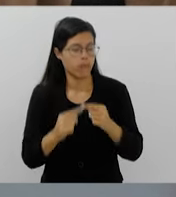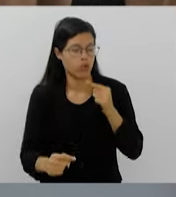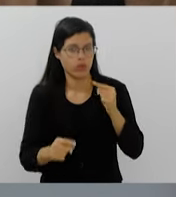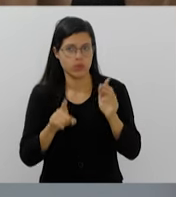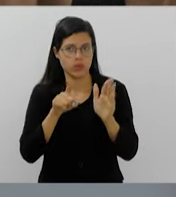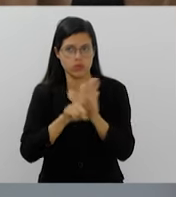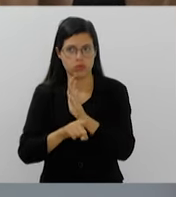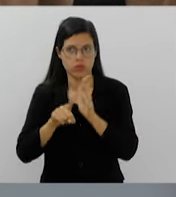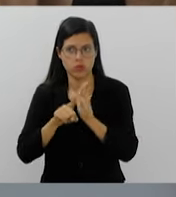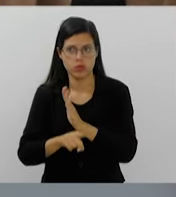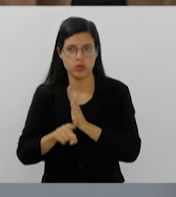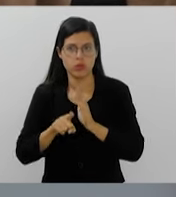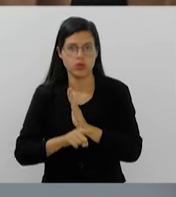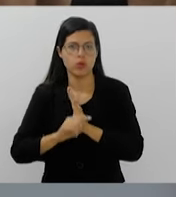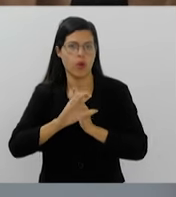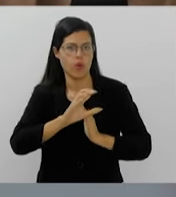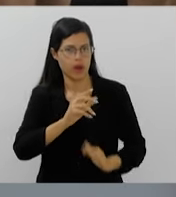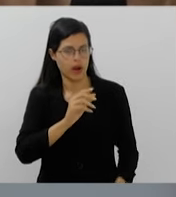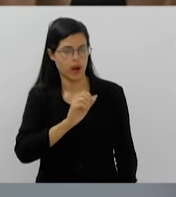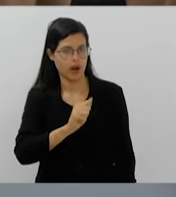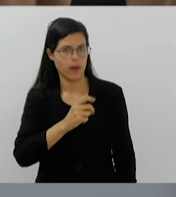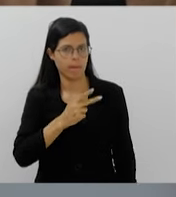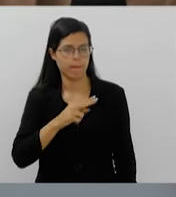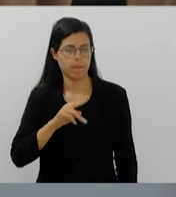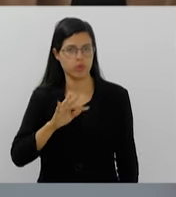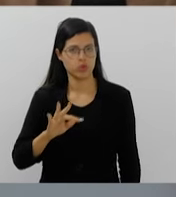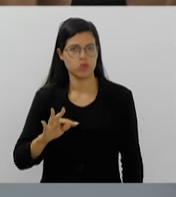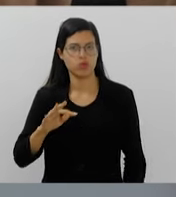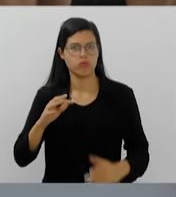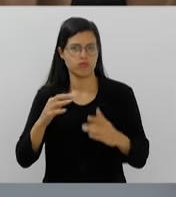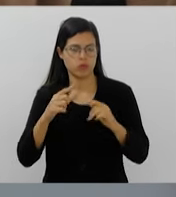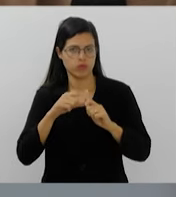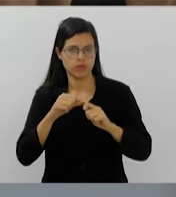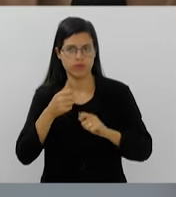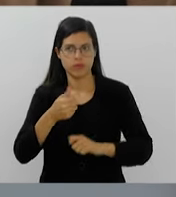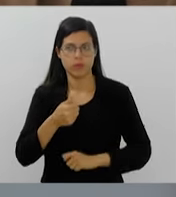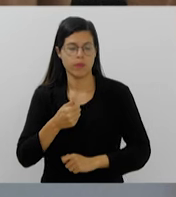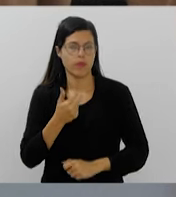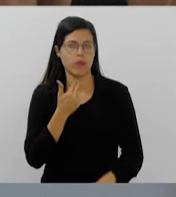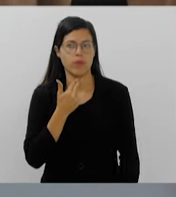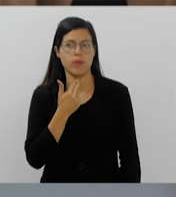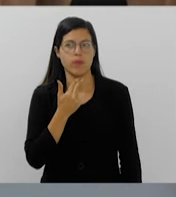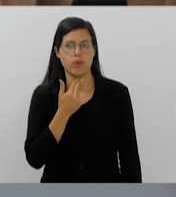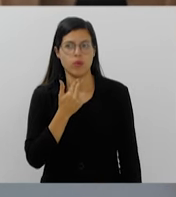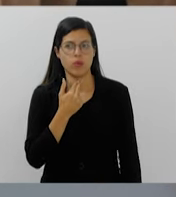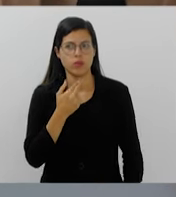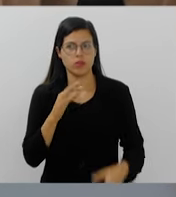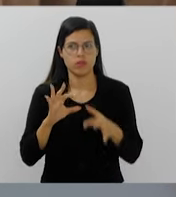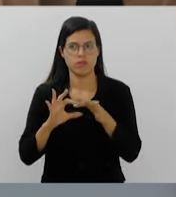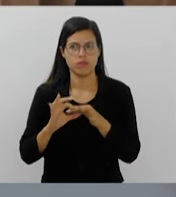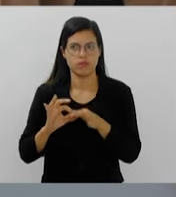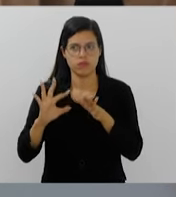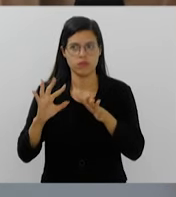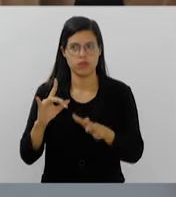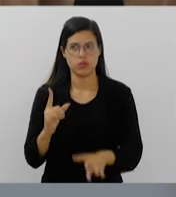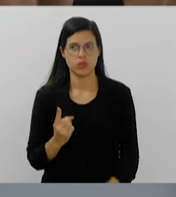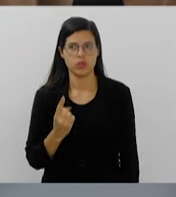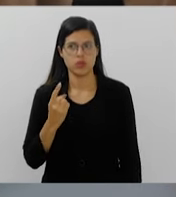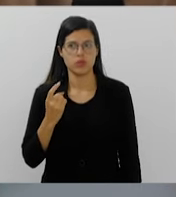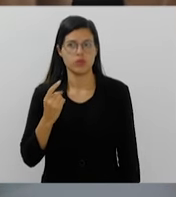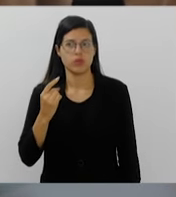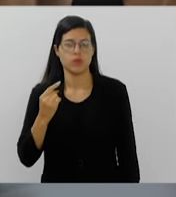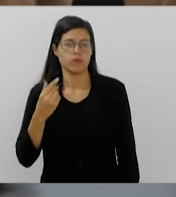ao caput do artigo 1º não poderá ser superada pela autorização individual emitida pelo